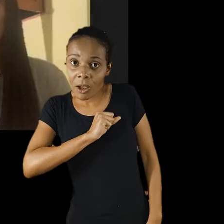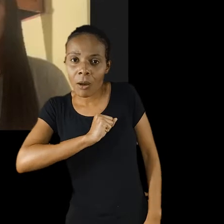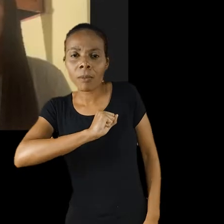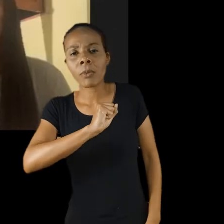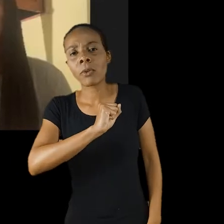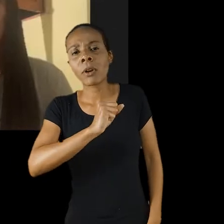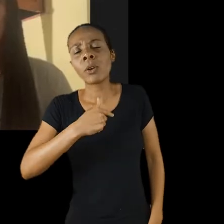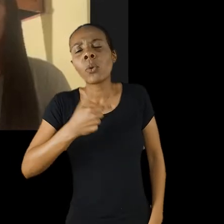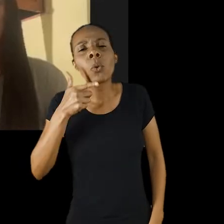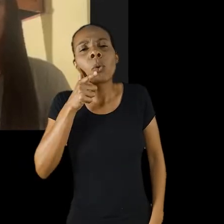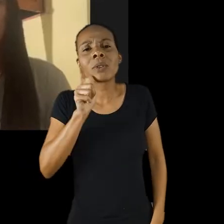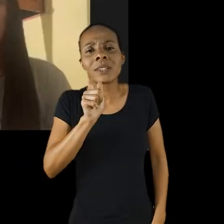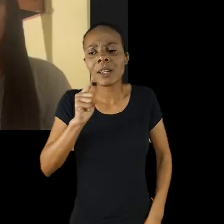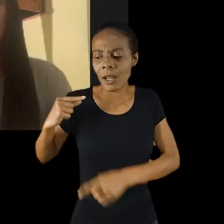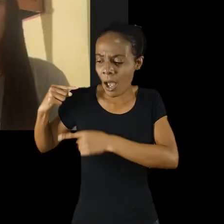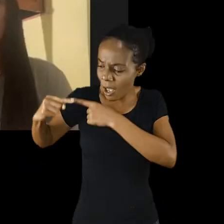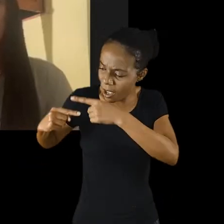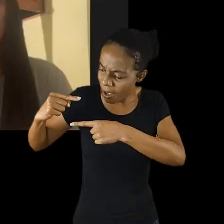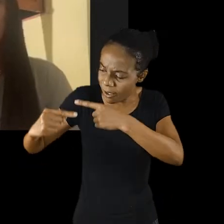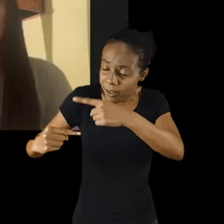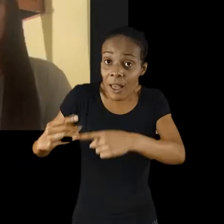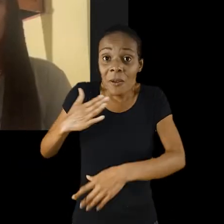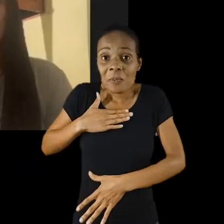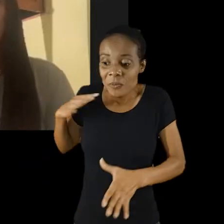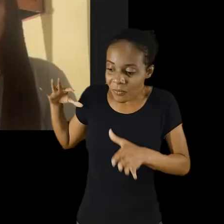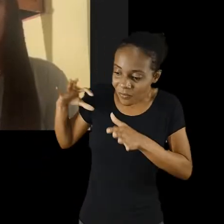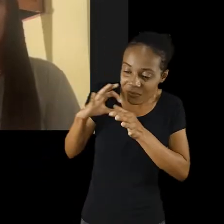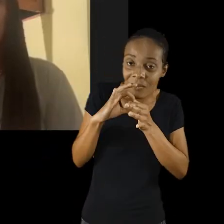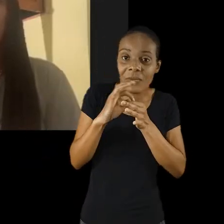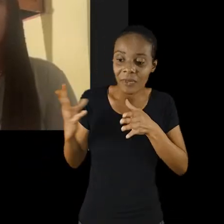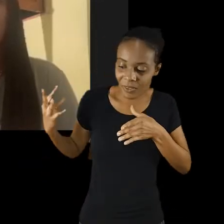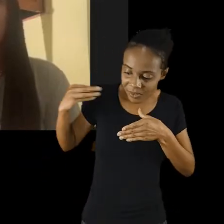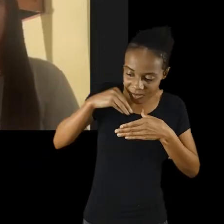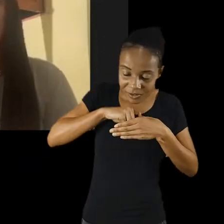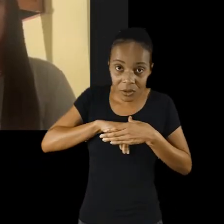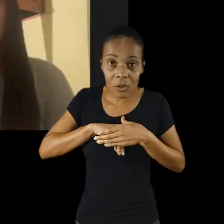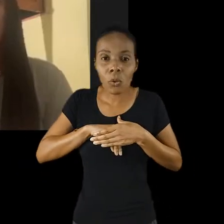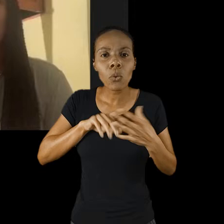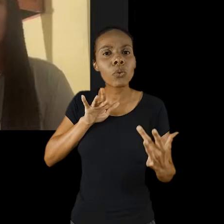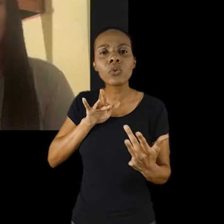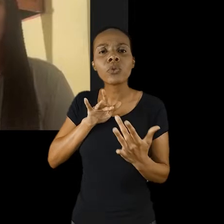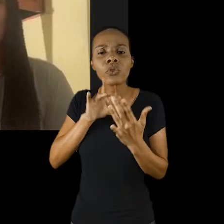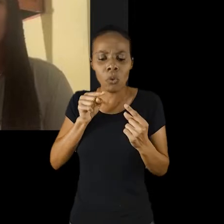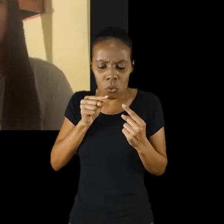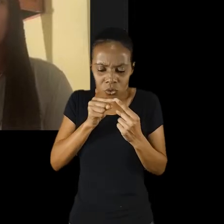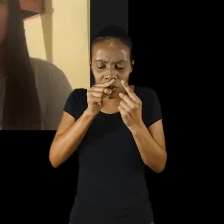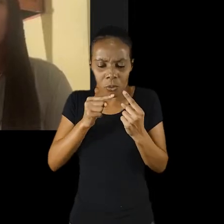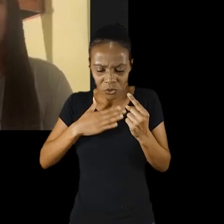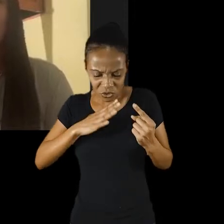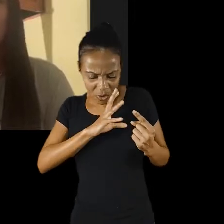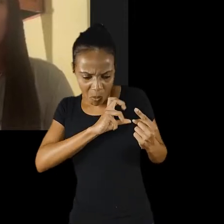que dentro da minha ancestralidade, do meu amor e das minhas chagas também, o tipo de amor que eu não mereço e que eu não aceito receber